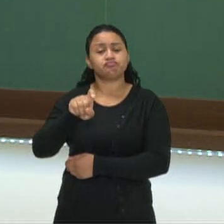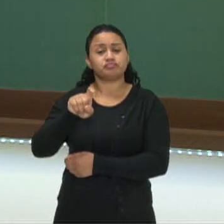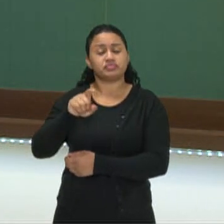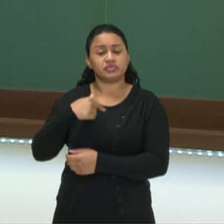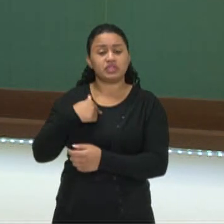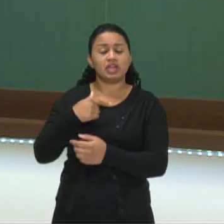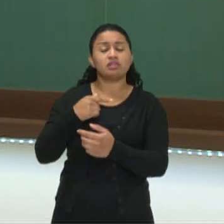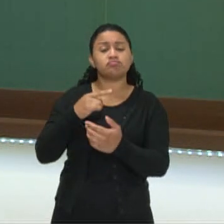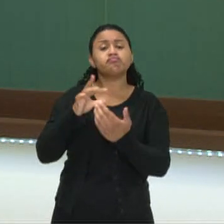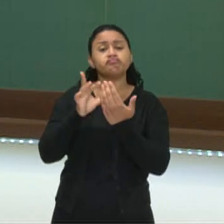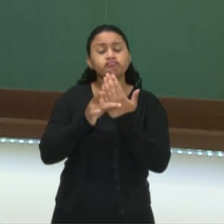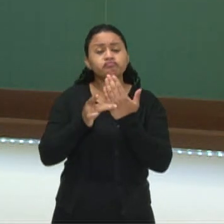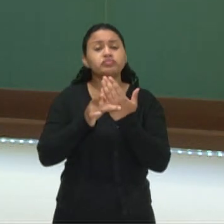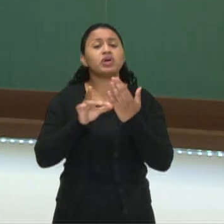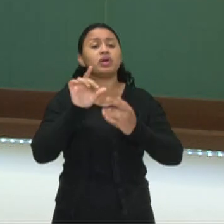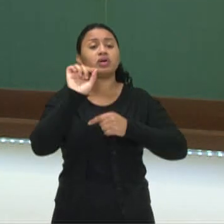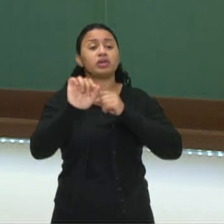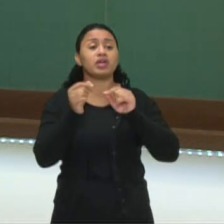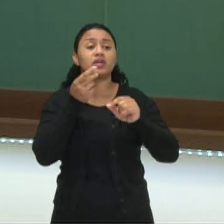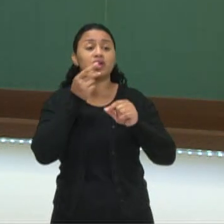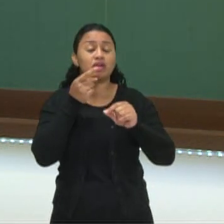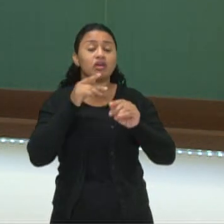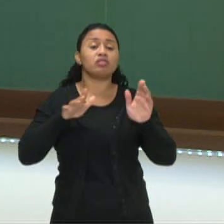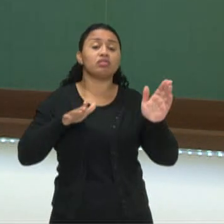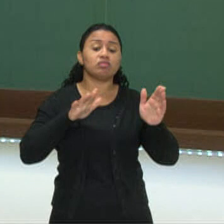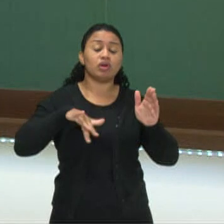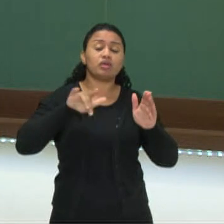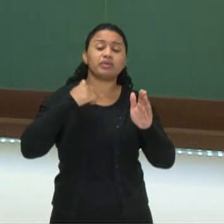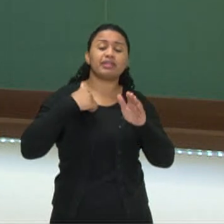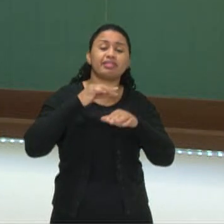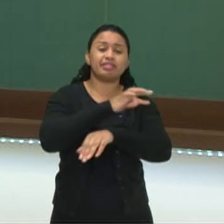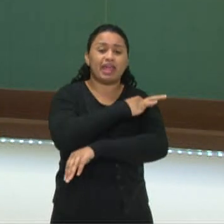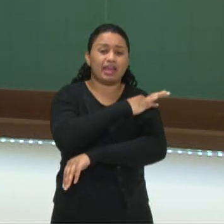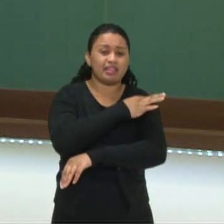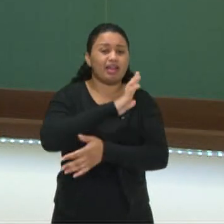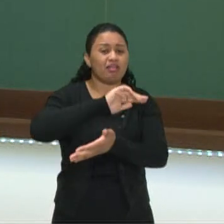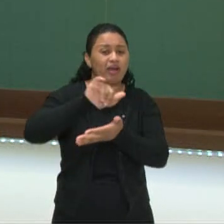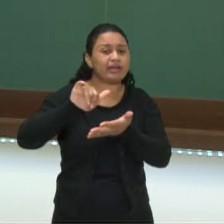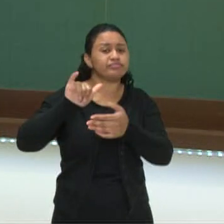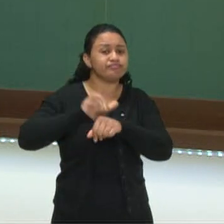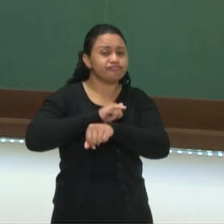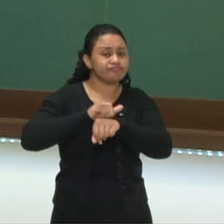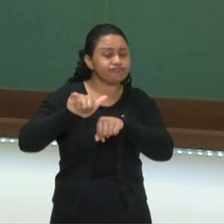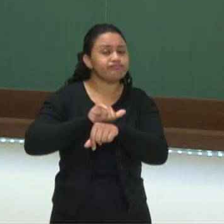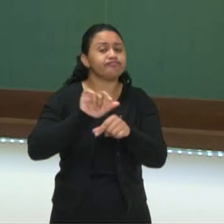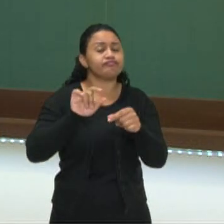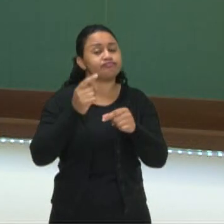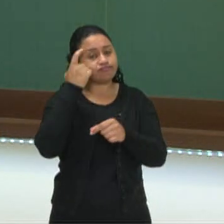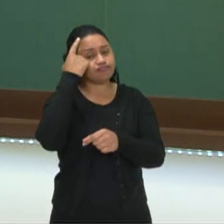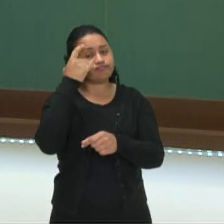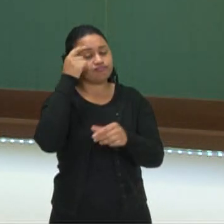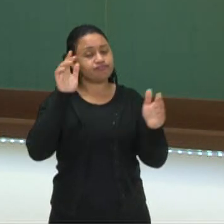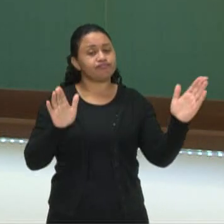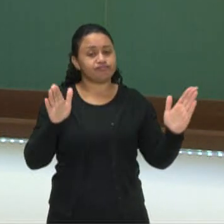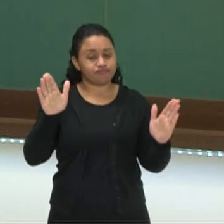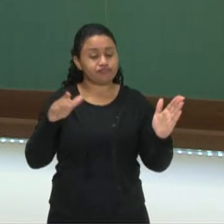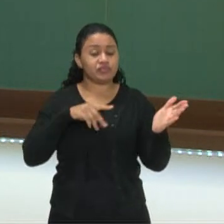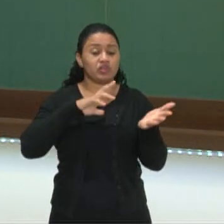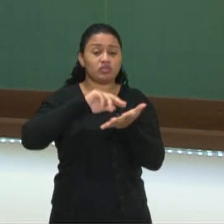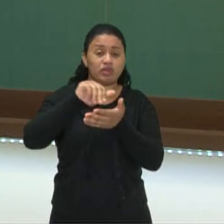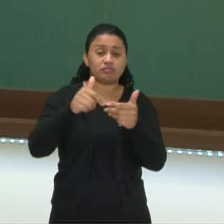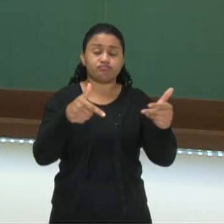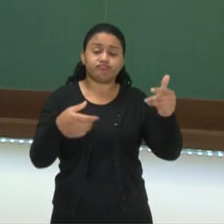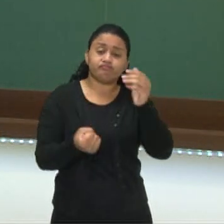nova técnica. Lembrando que o surrealismo foi o grande laboratório de inúmeras técnicas inventadas no período. Então, várias coisas